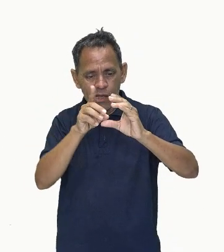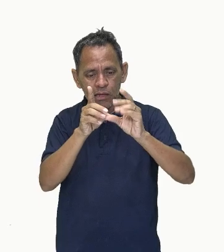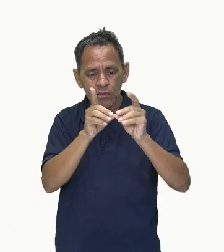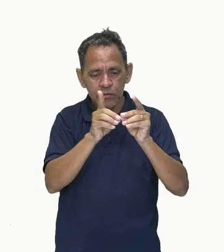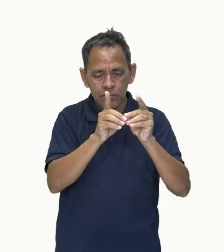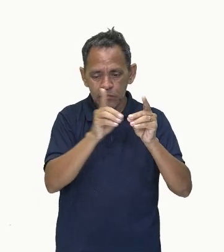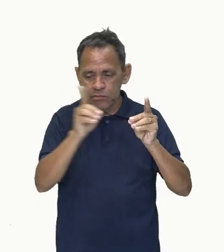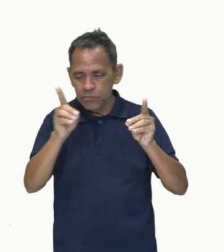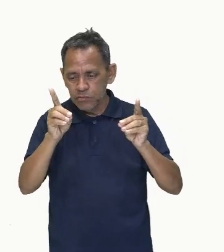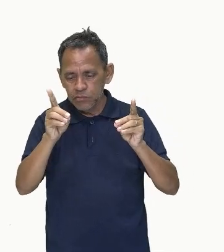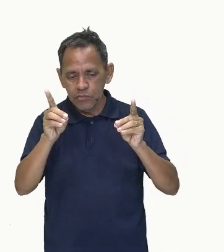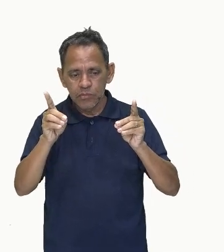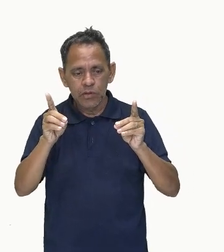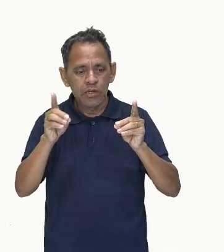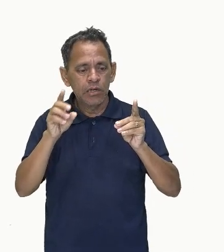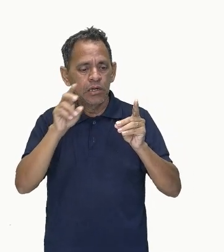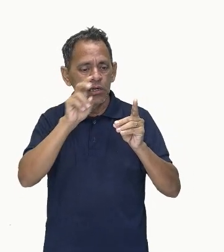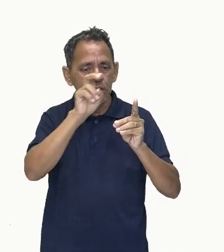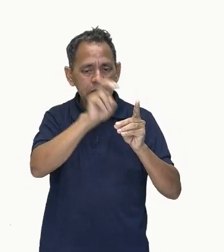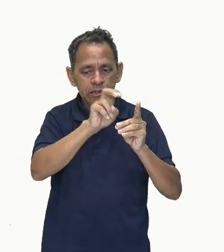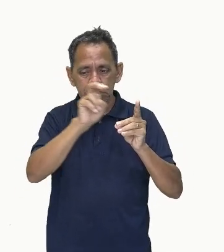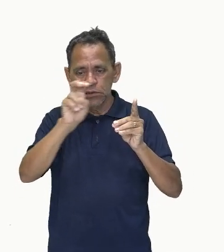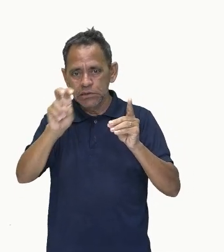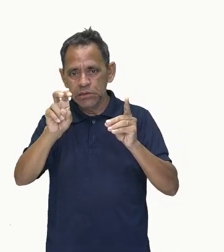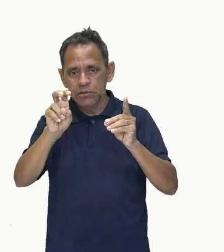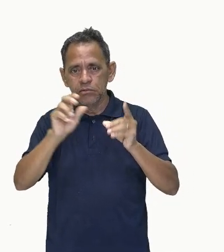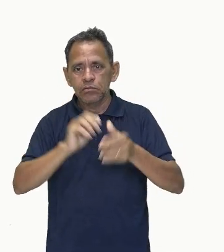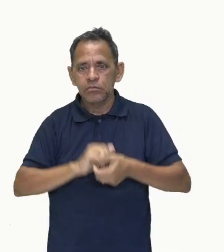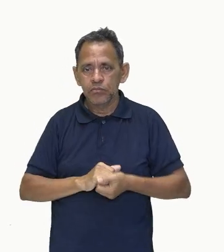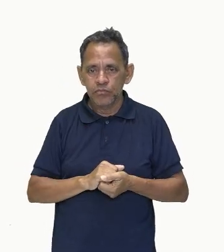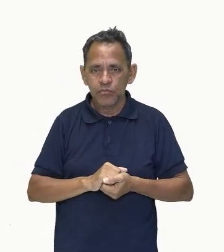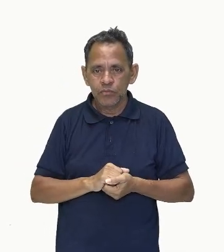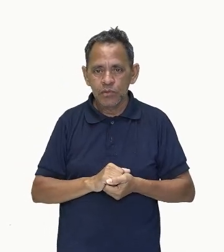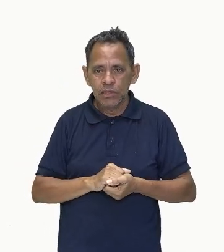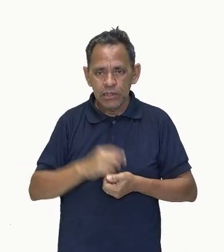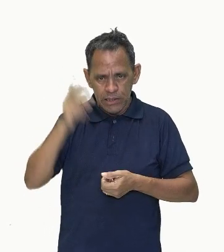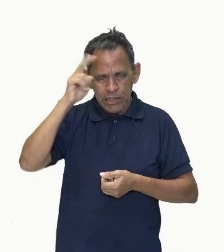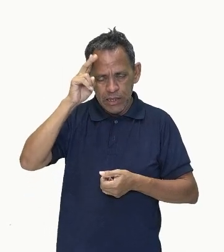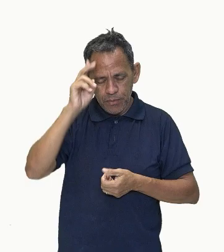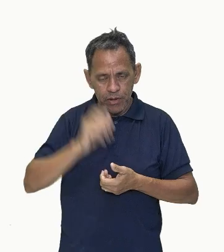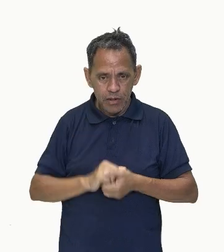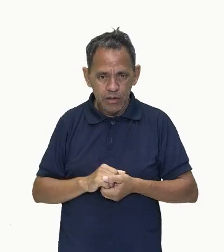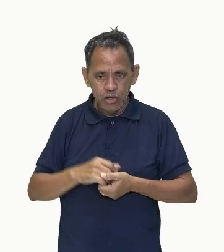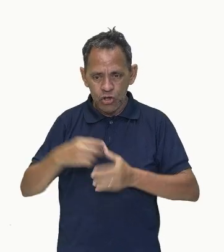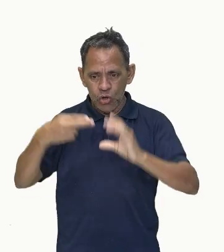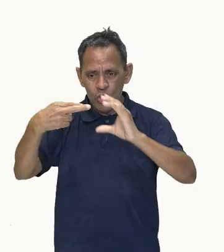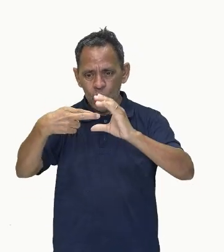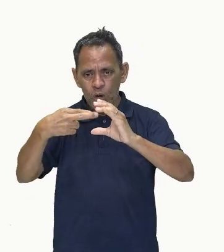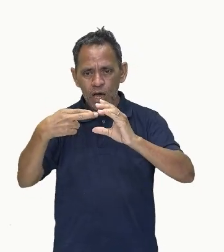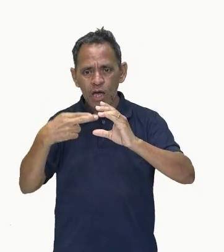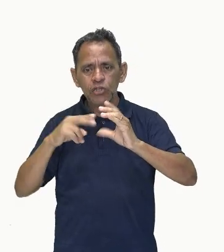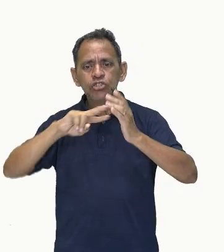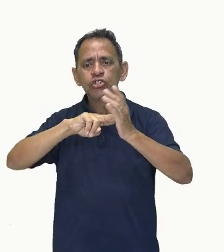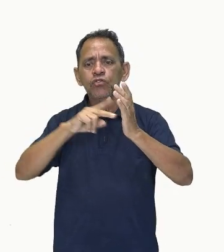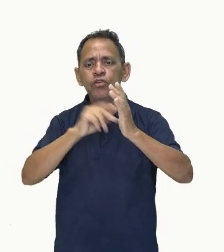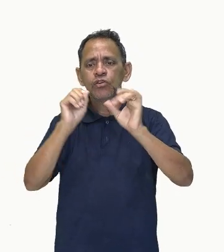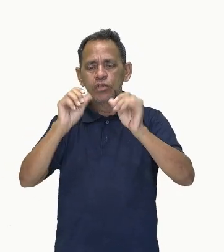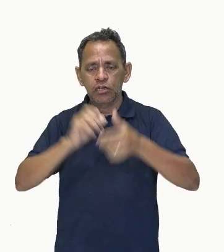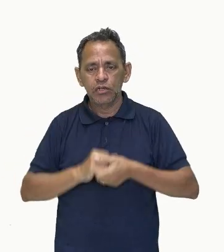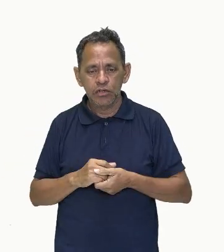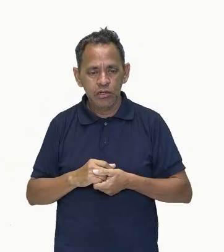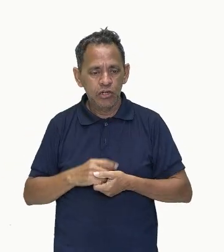diâmetro, beleza? Aí, muito bem, ele deu aqui o raio bonitinho, né? Não tem muito o que pensar. É só a